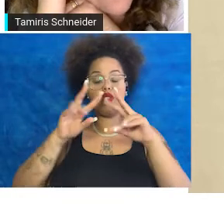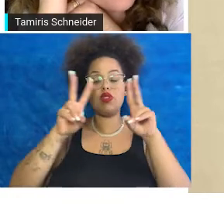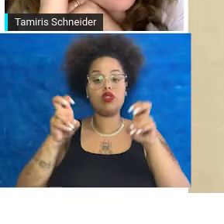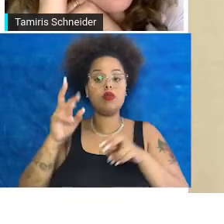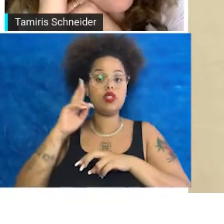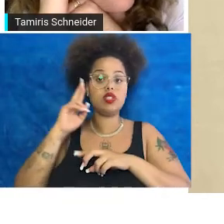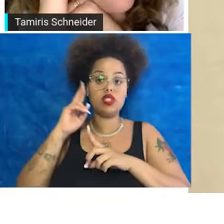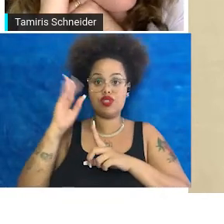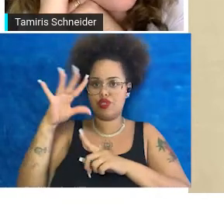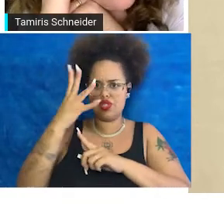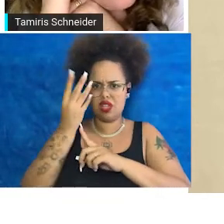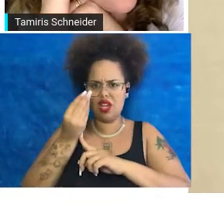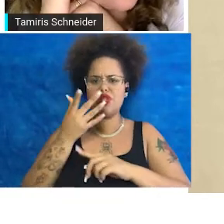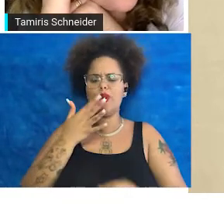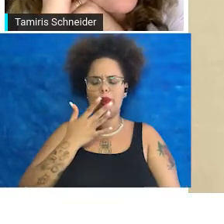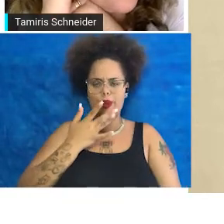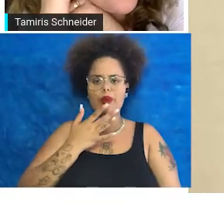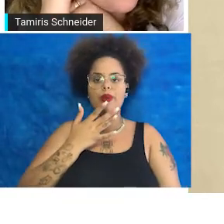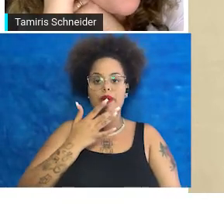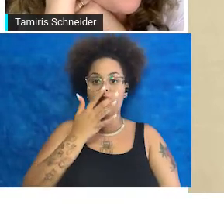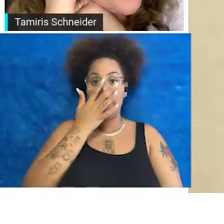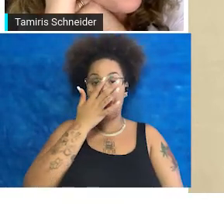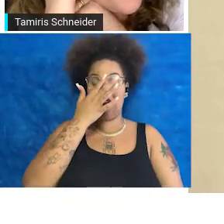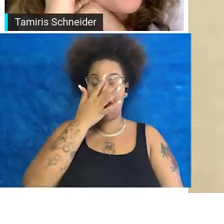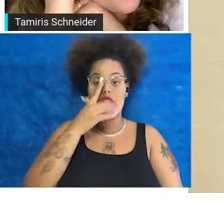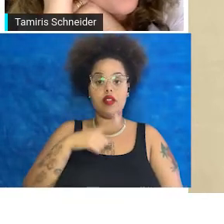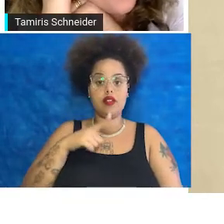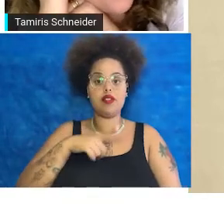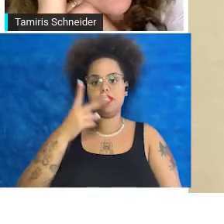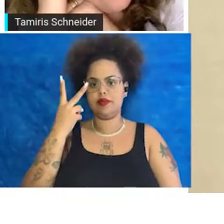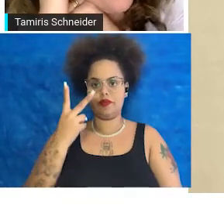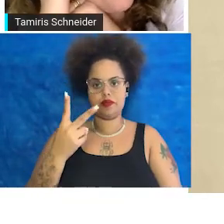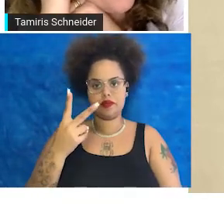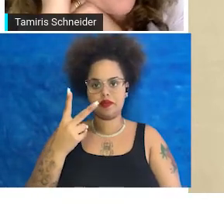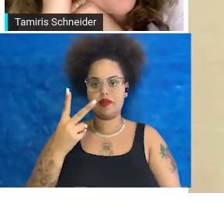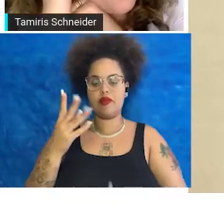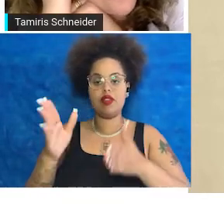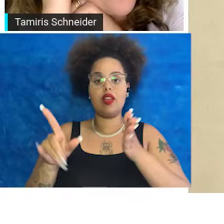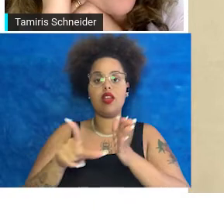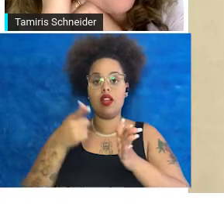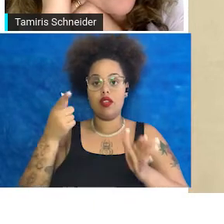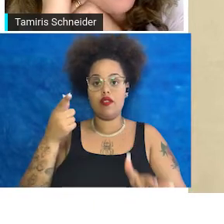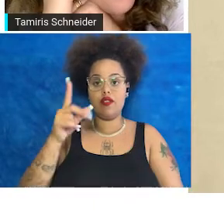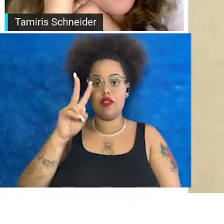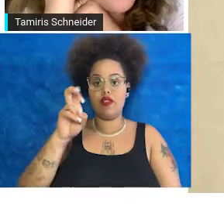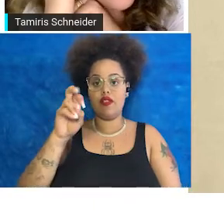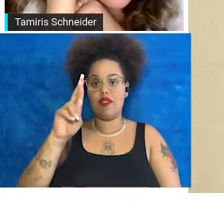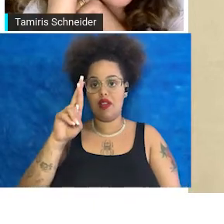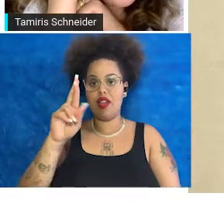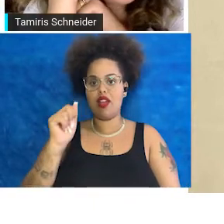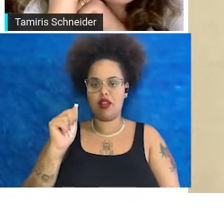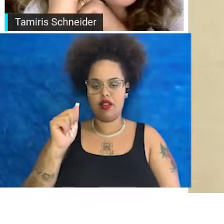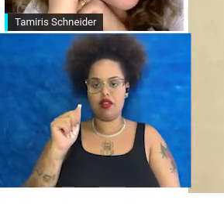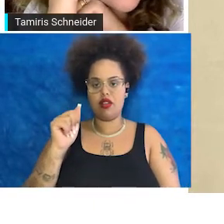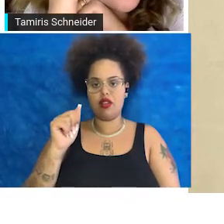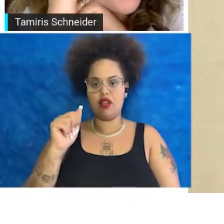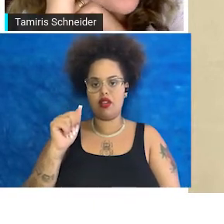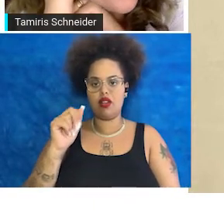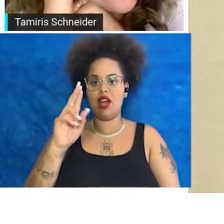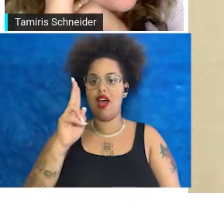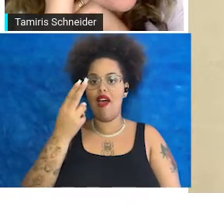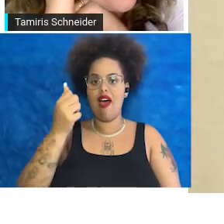de arte, sobre cor e tudo mais. E aí eu tenho esses 2, que é um livro da Vera Hamburger, nome muito